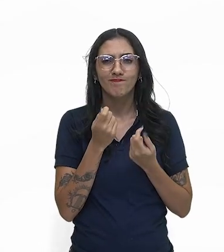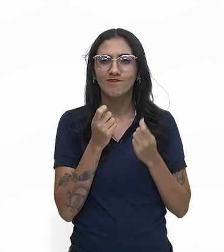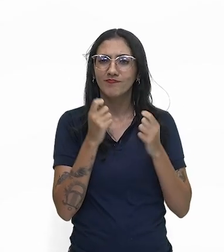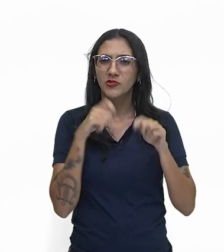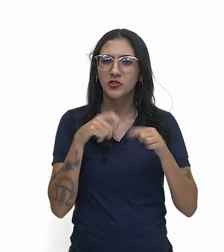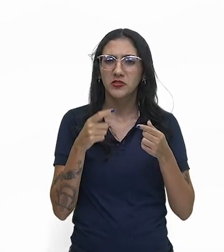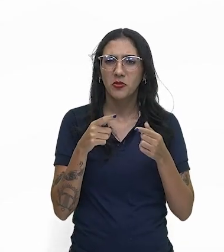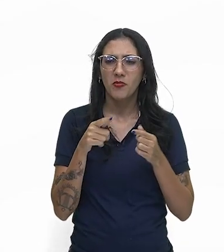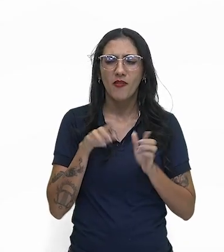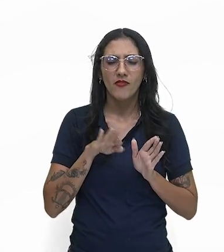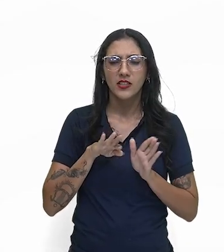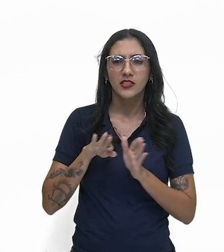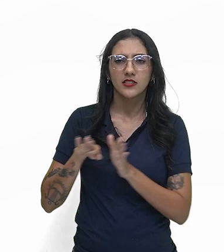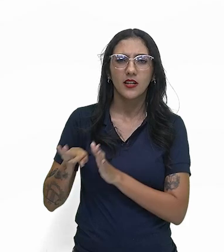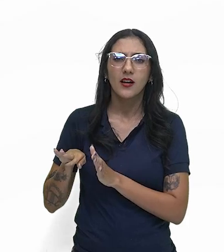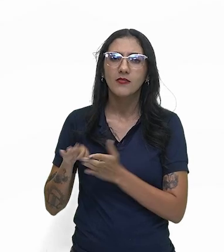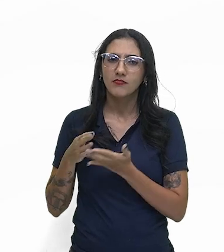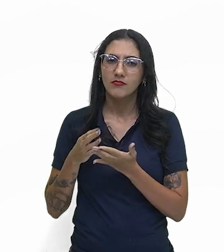e que, de fato, né,